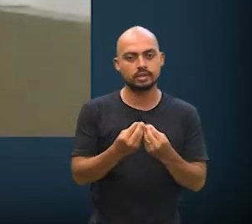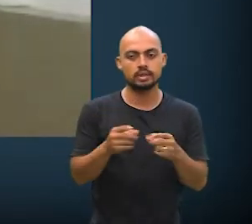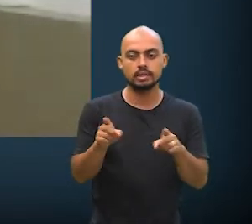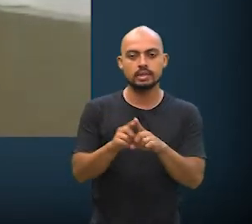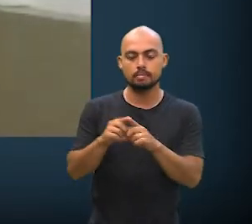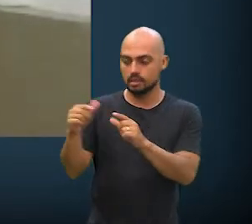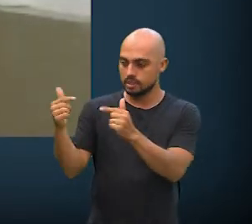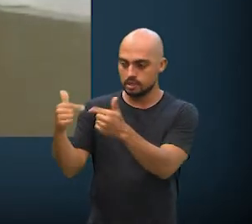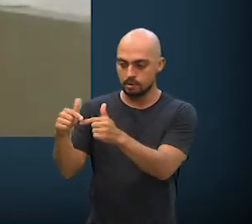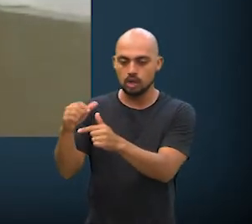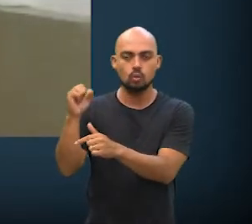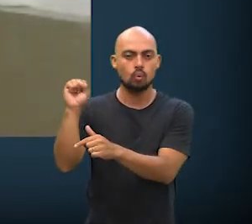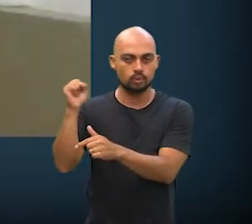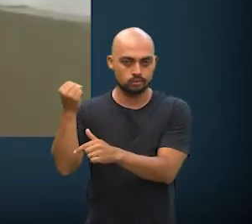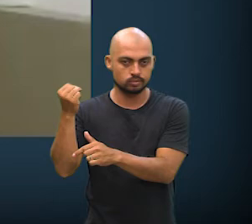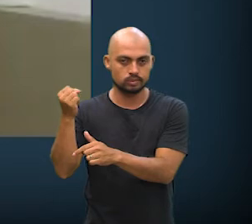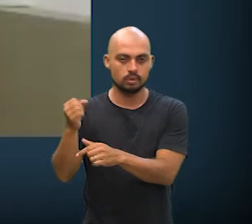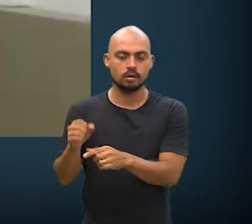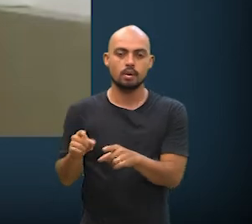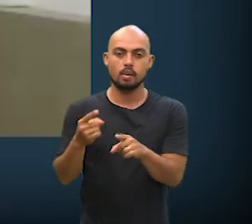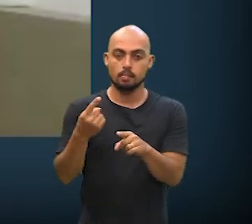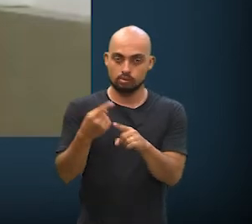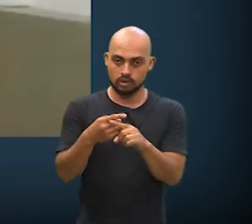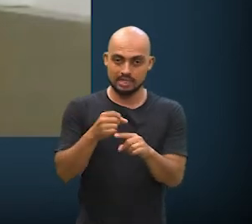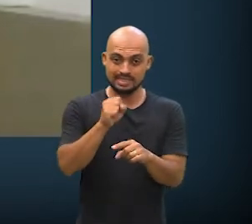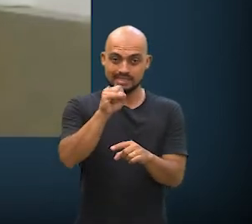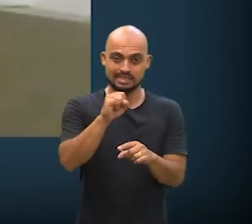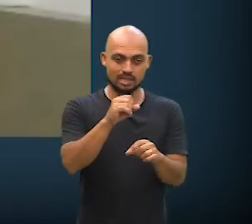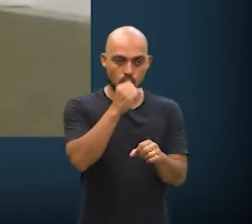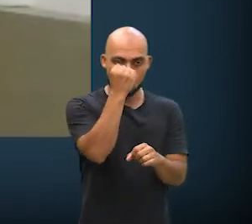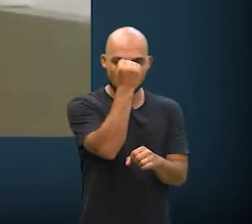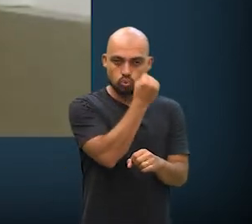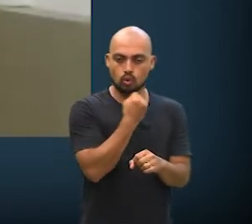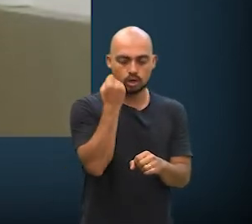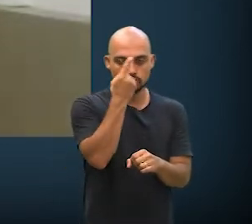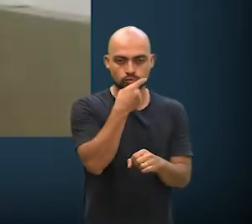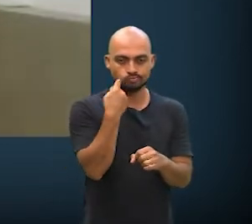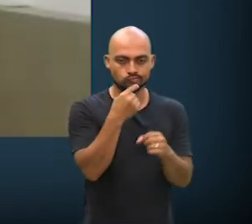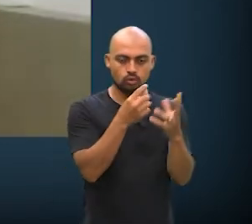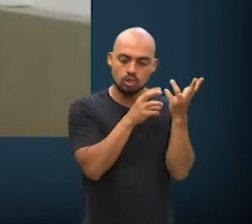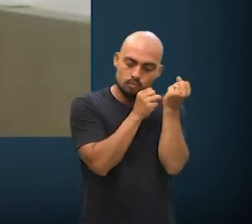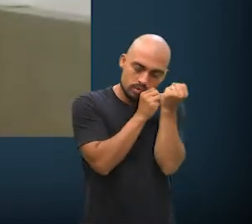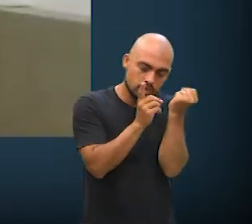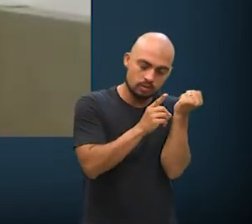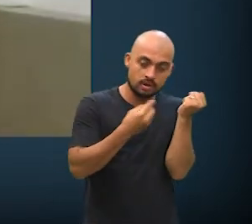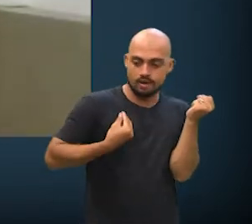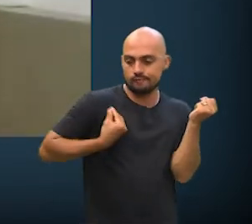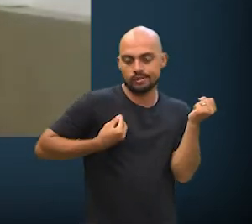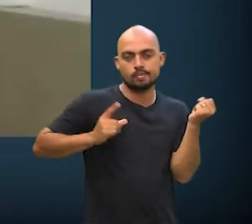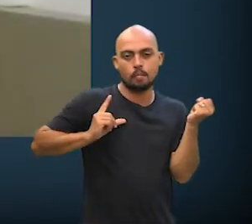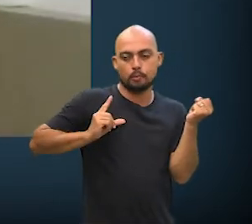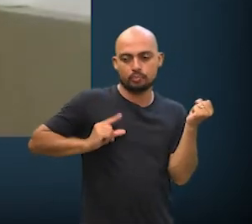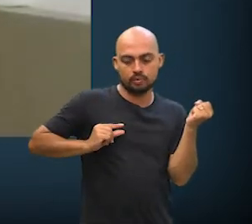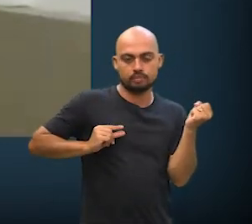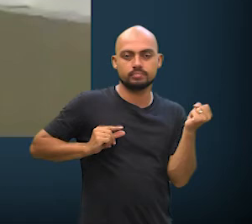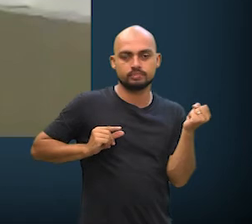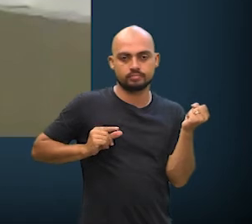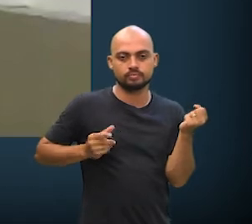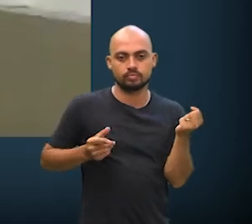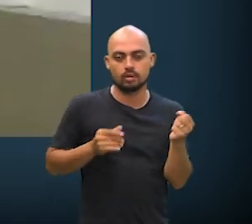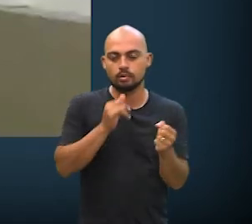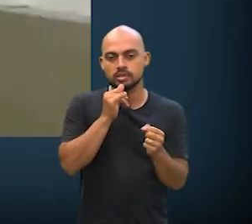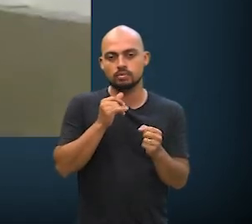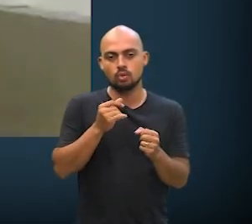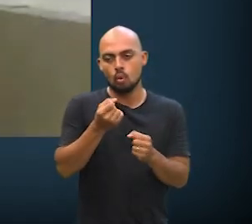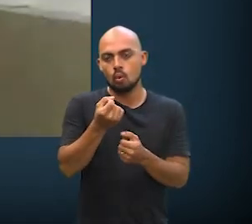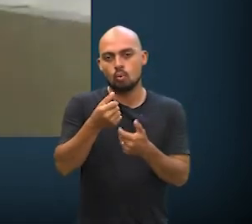de 8 horas. Por que acontece? Se você não dorme, a tua vitalidade cai. Algo que você faria em 1 hora, você vai